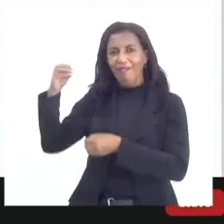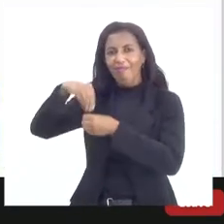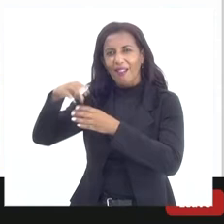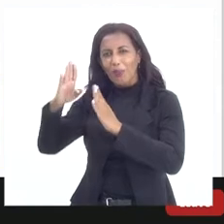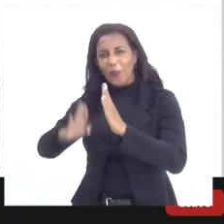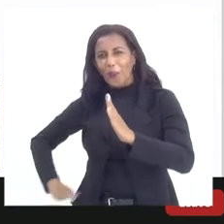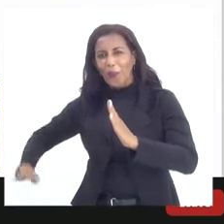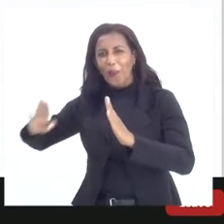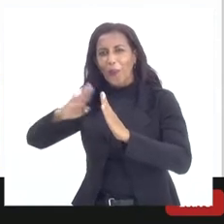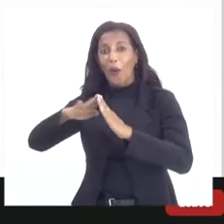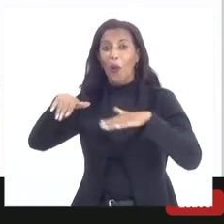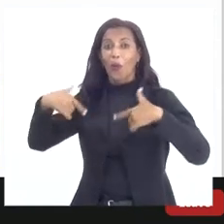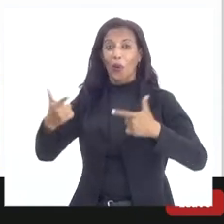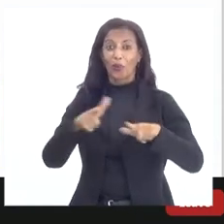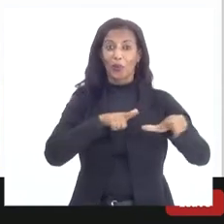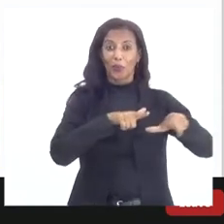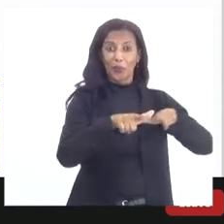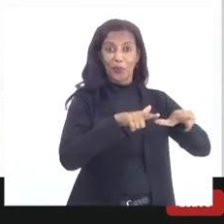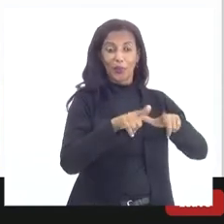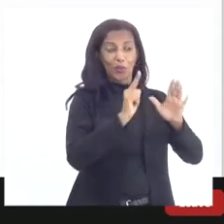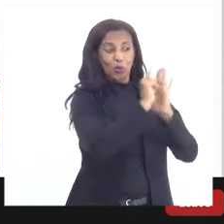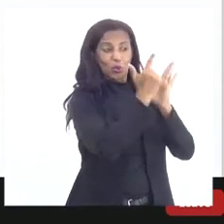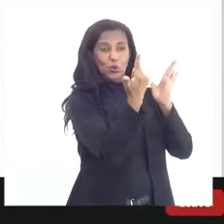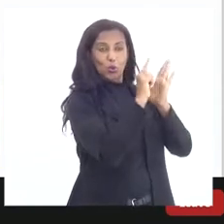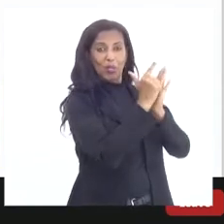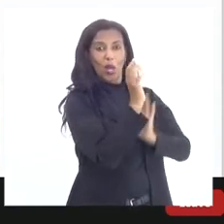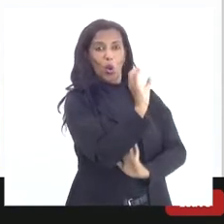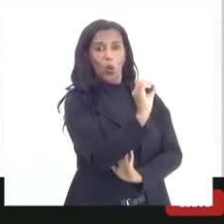do Jornal Dia, publiquei essa matéria em